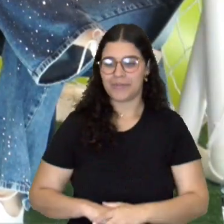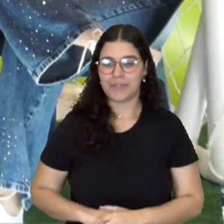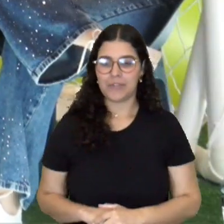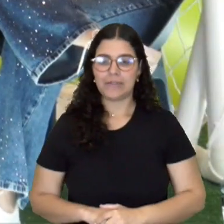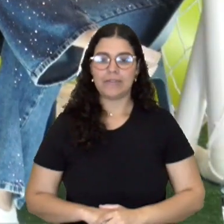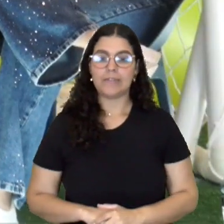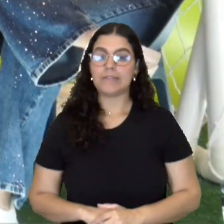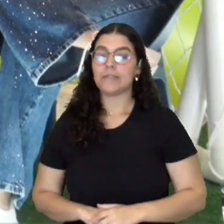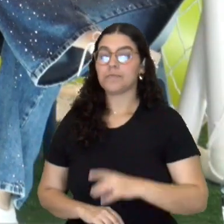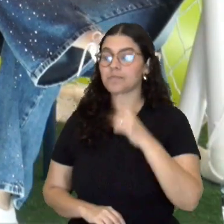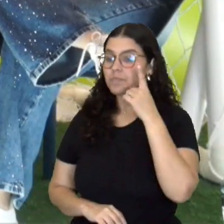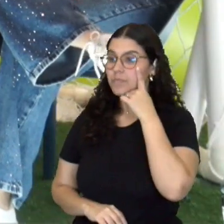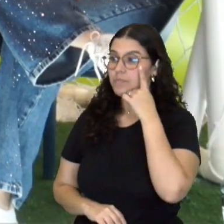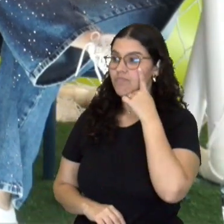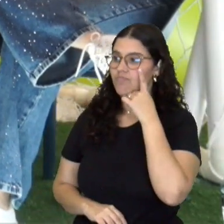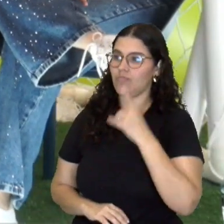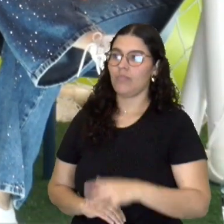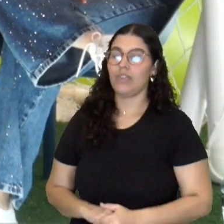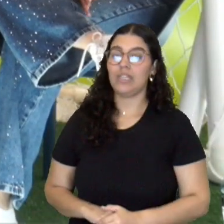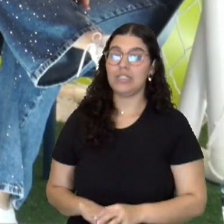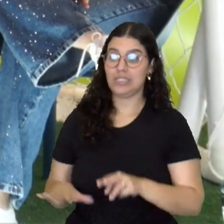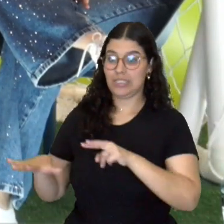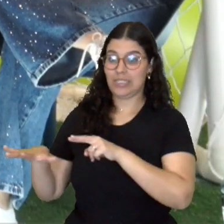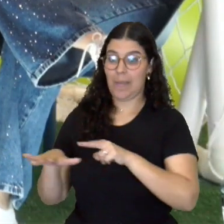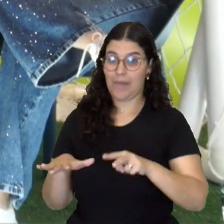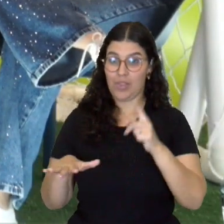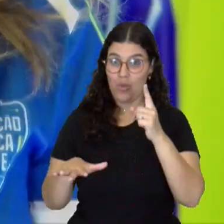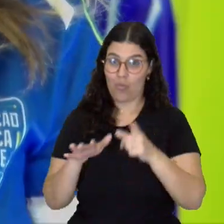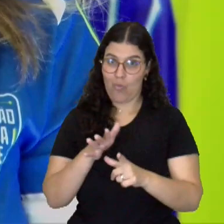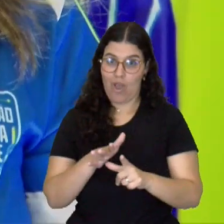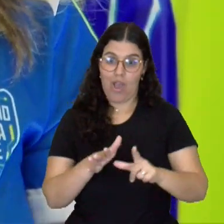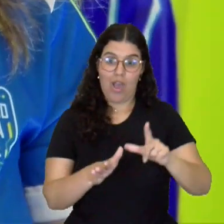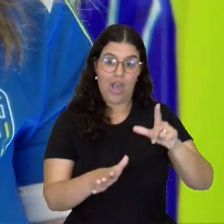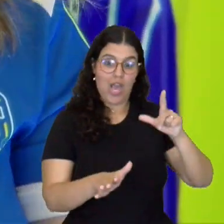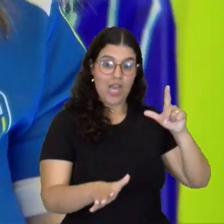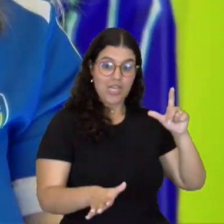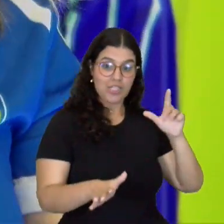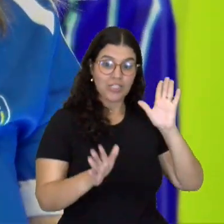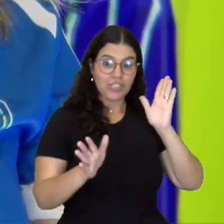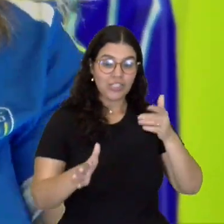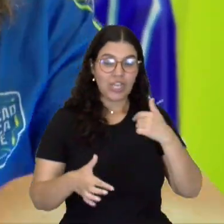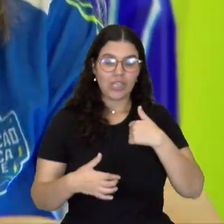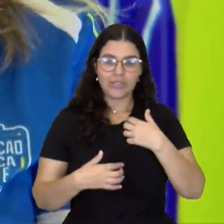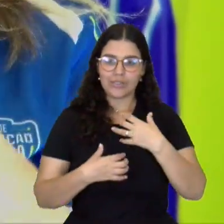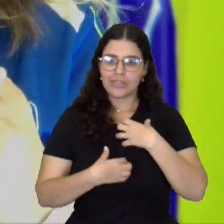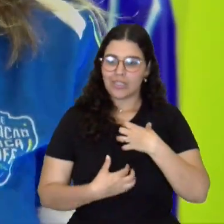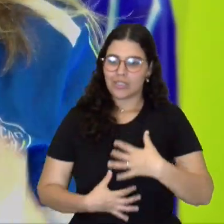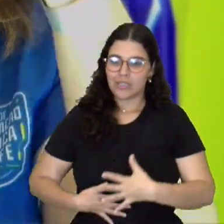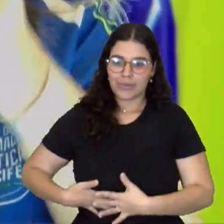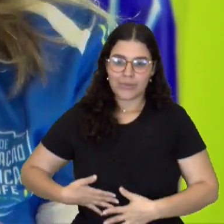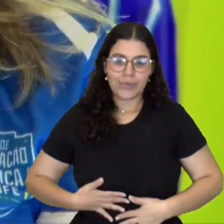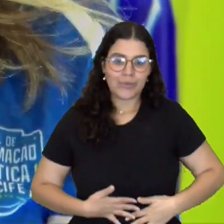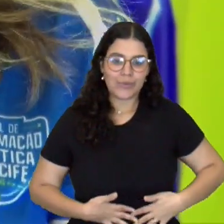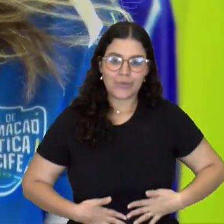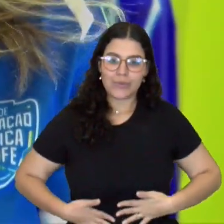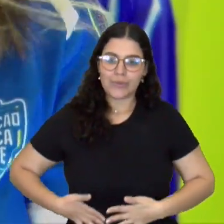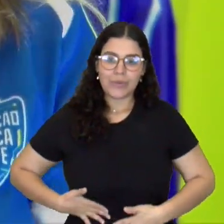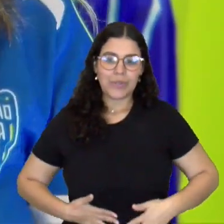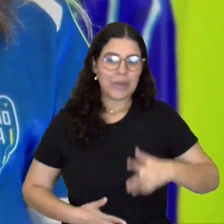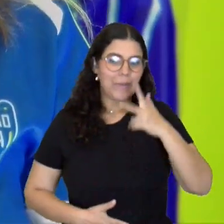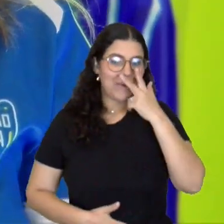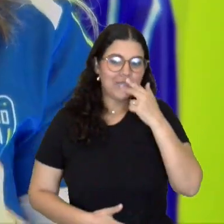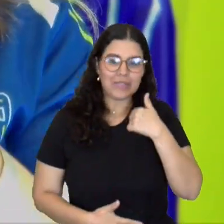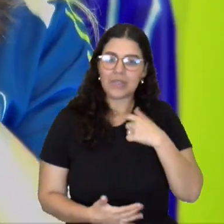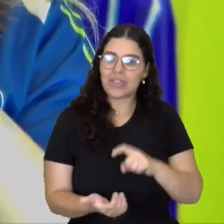para você, uma semana antes de começar, eu já fico com a barriga meio tensa.